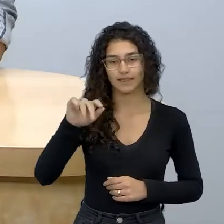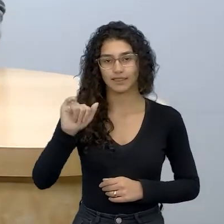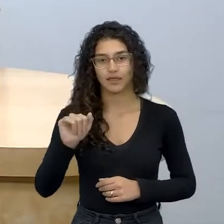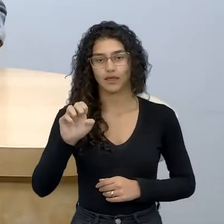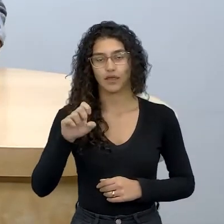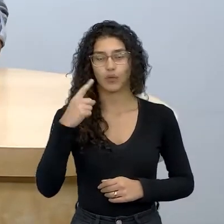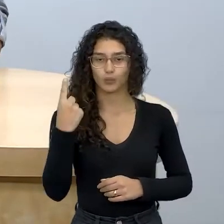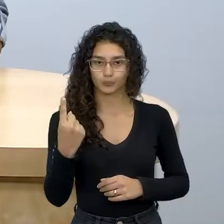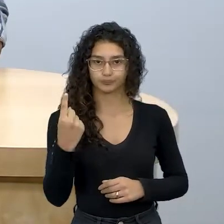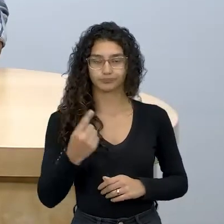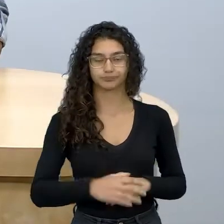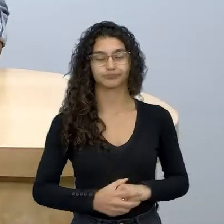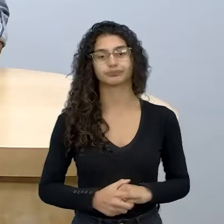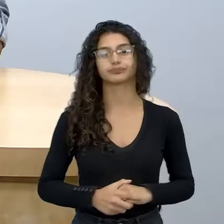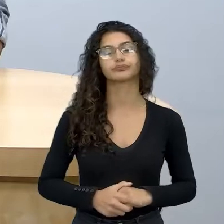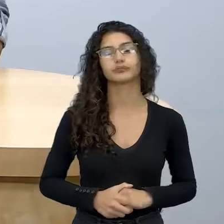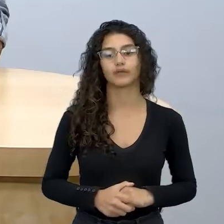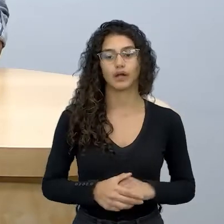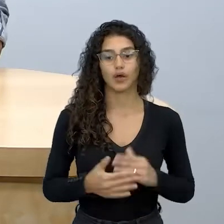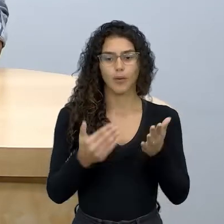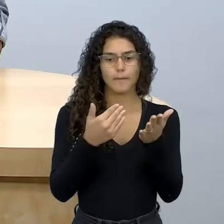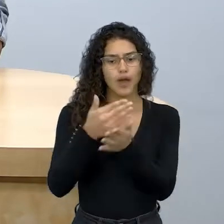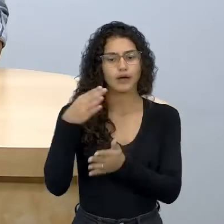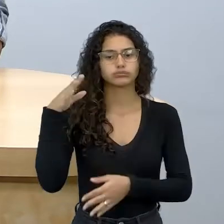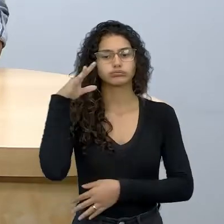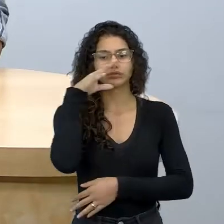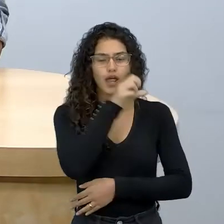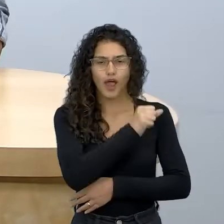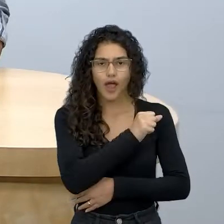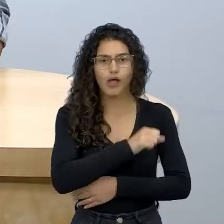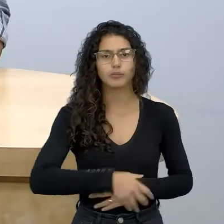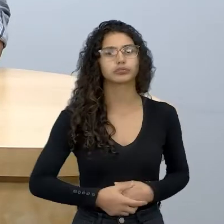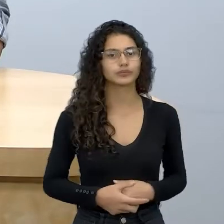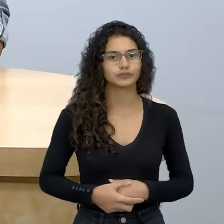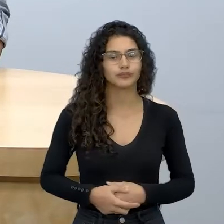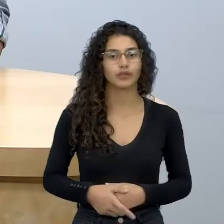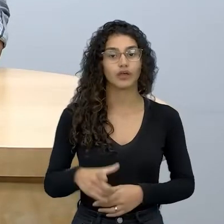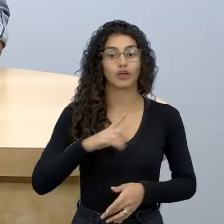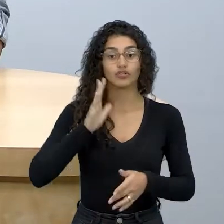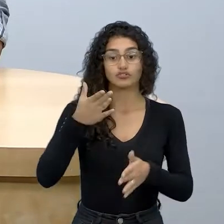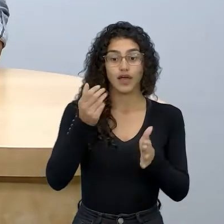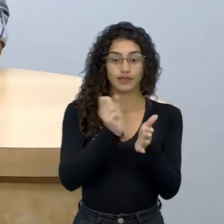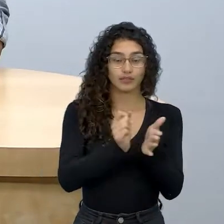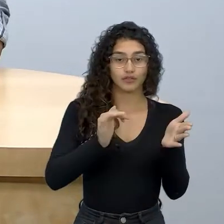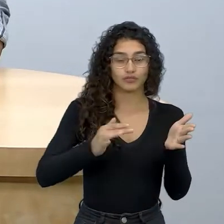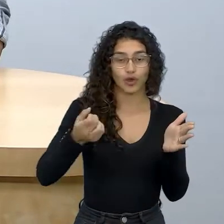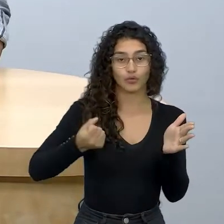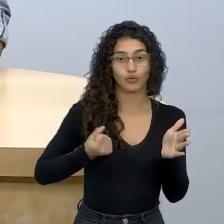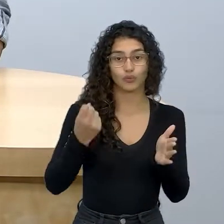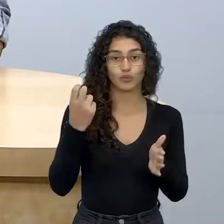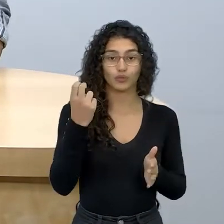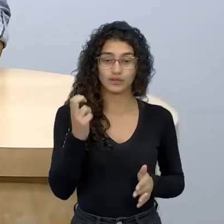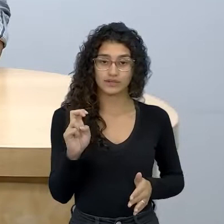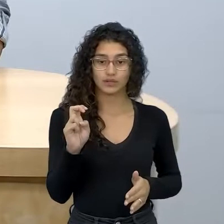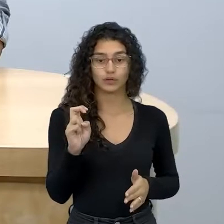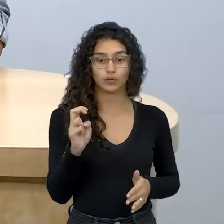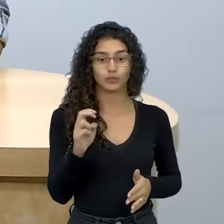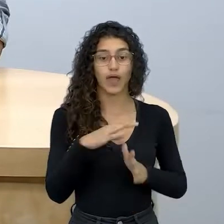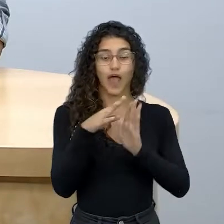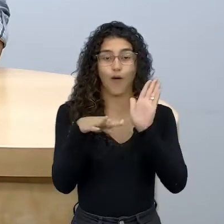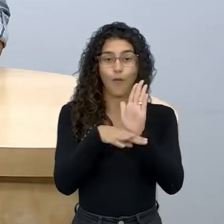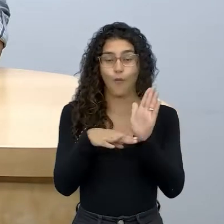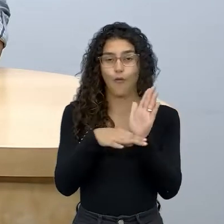tá? Então, olha só como passou rápido o tempo, né? Já estamos na atividade 5, a